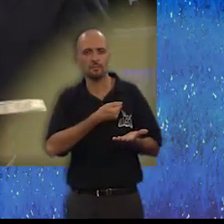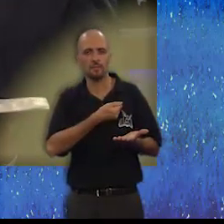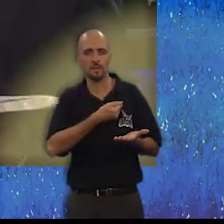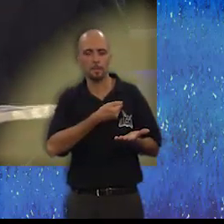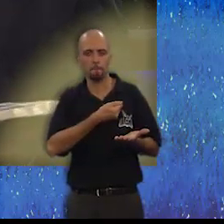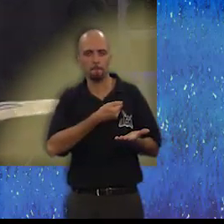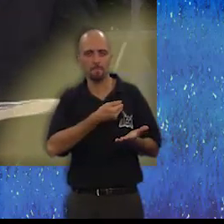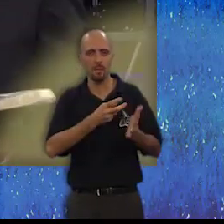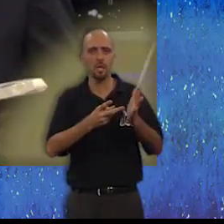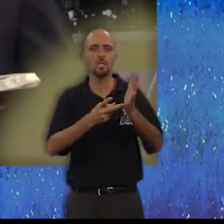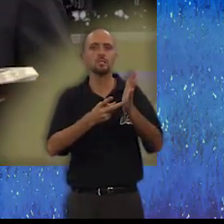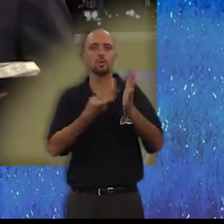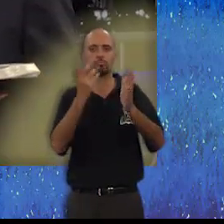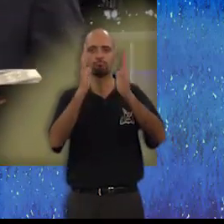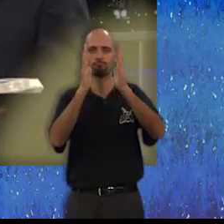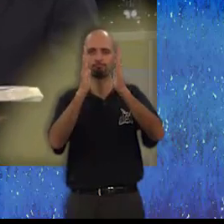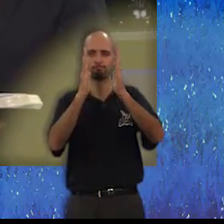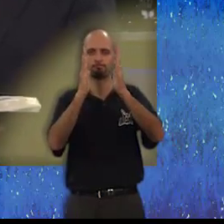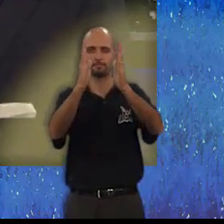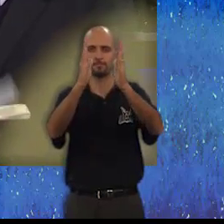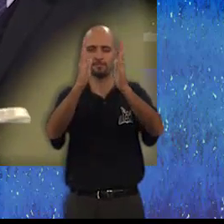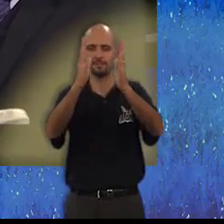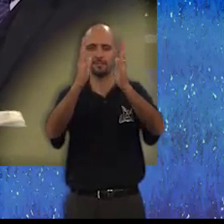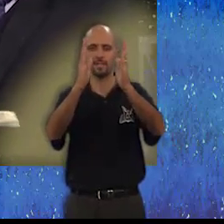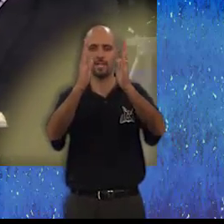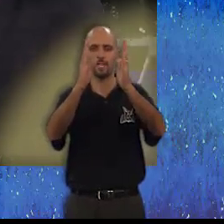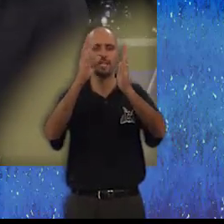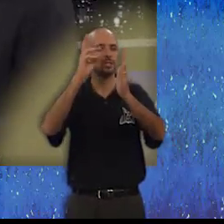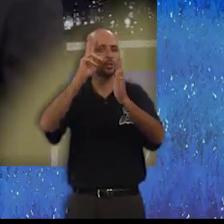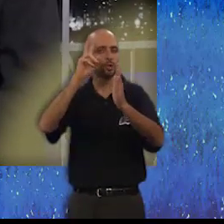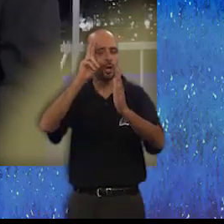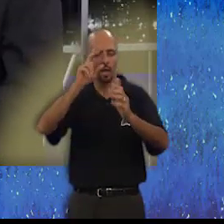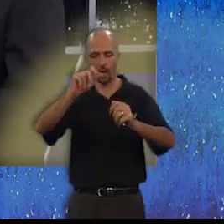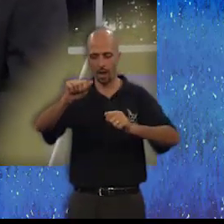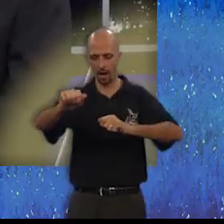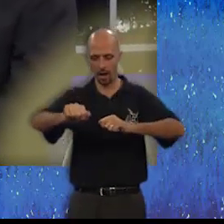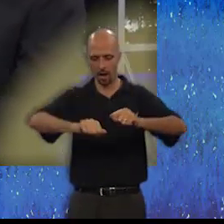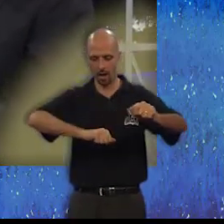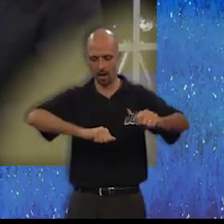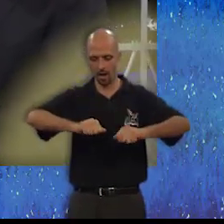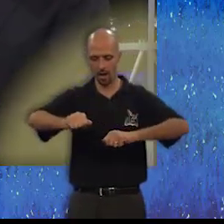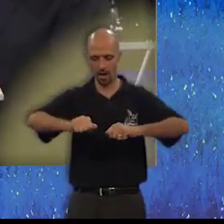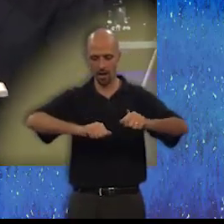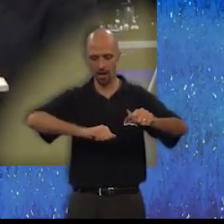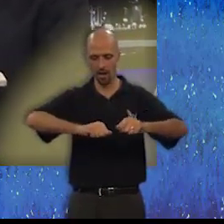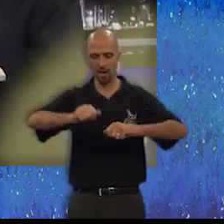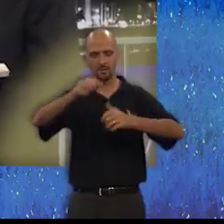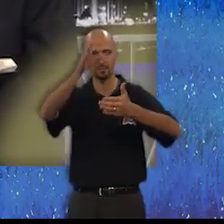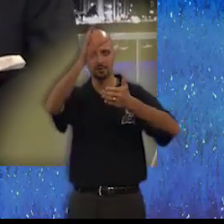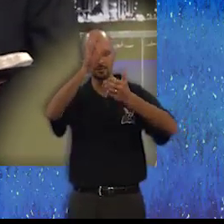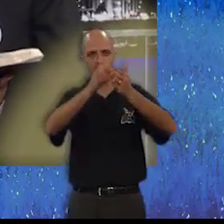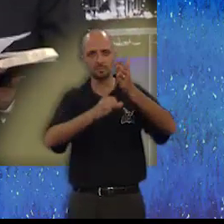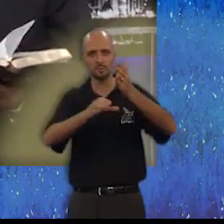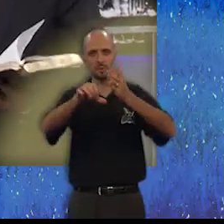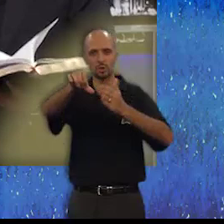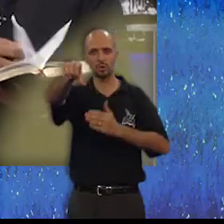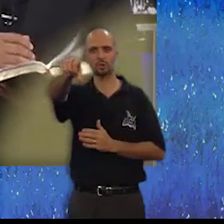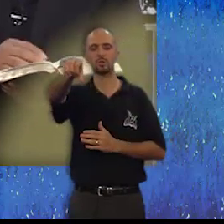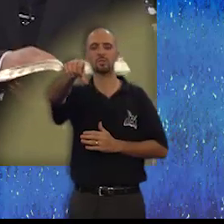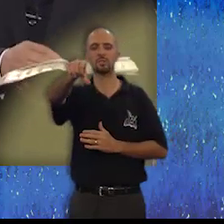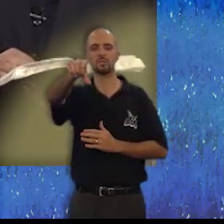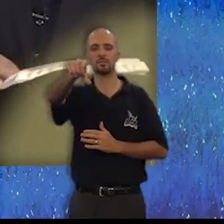A outra história está em Atos dos Apóstolos, capítulo 9. O livro de Atos narra histórias